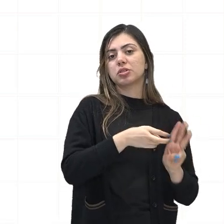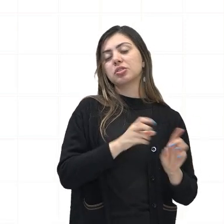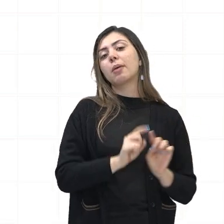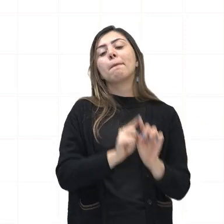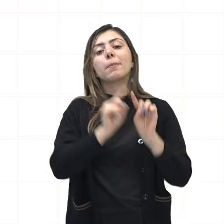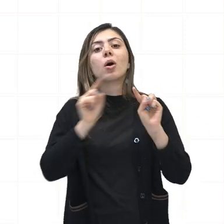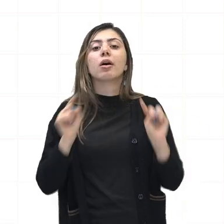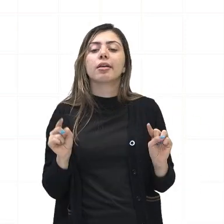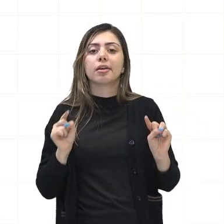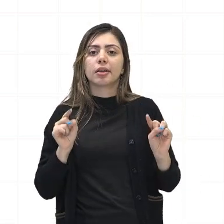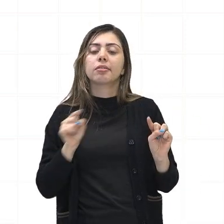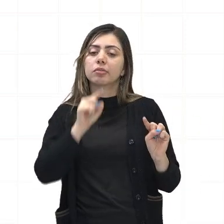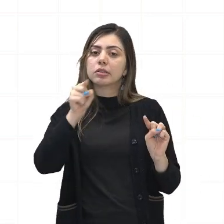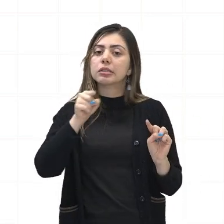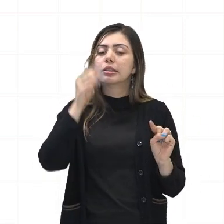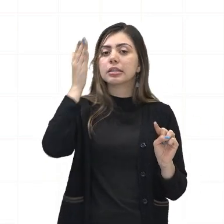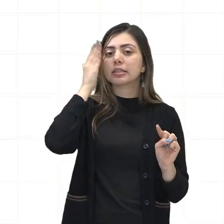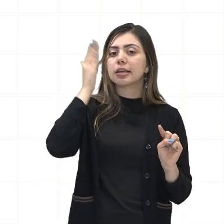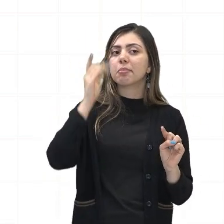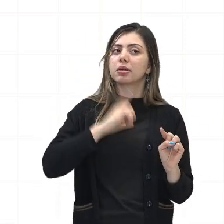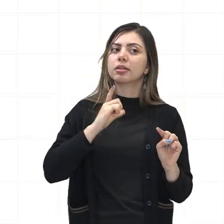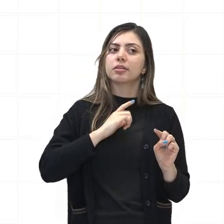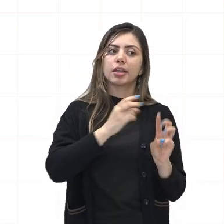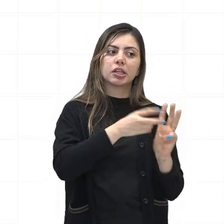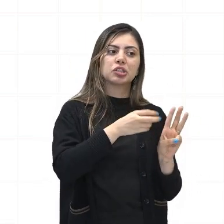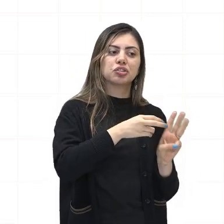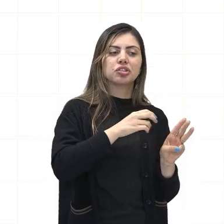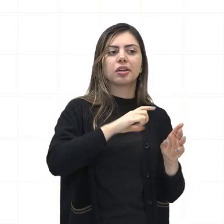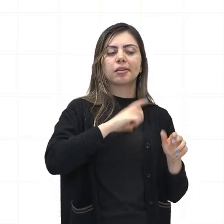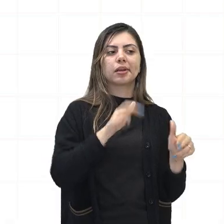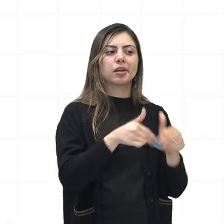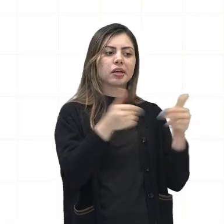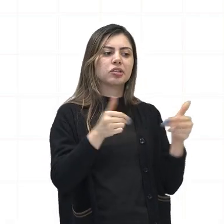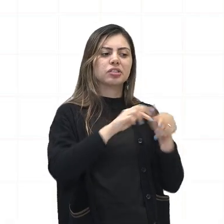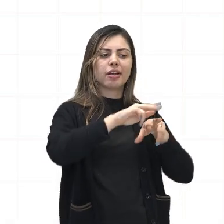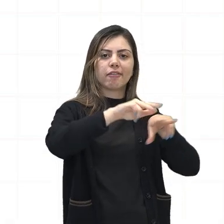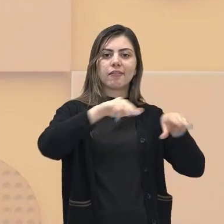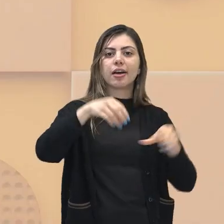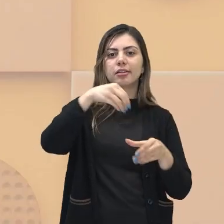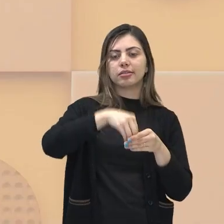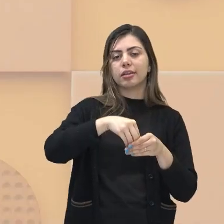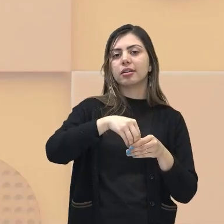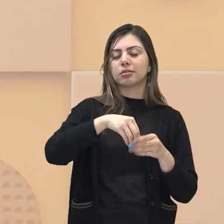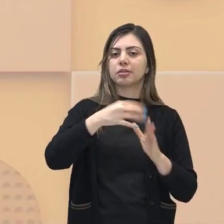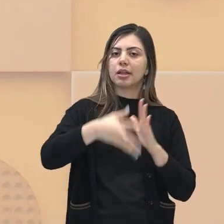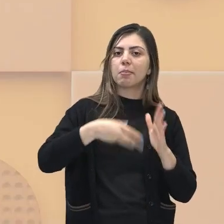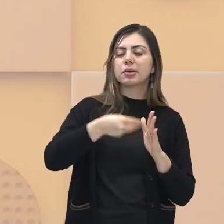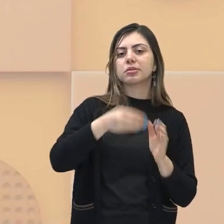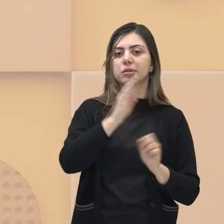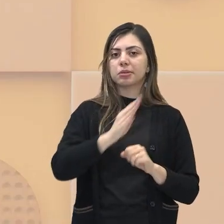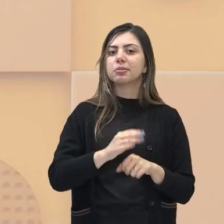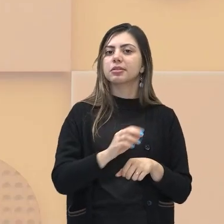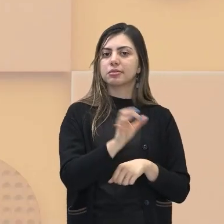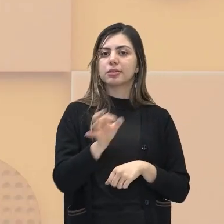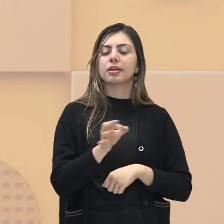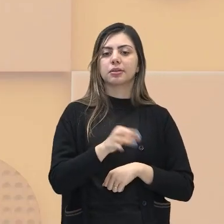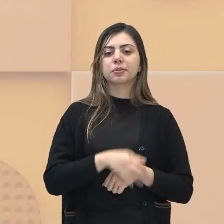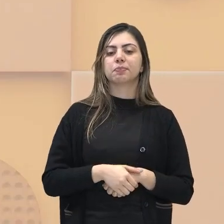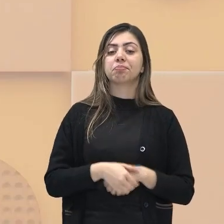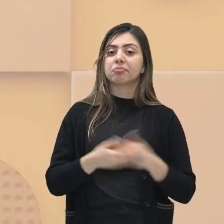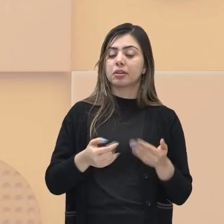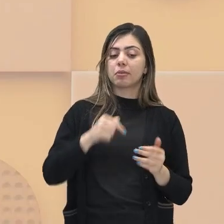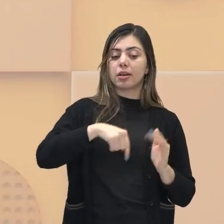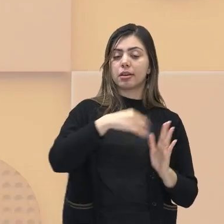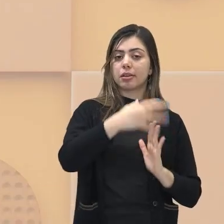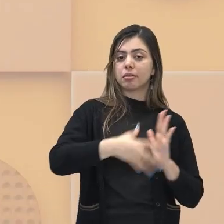mas eu sei que existem indígenas de várias etnias dentro do Brasil, dentro da Amazônia, né? Da Amazônia, não estou falando